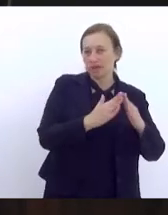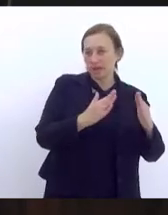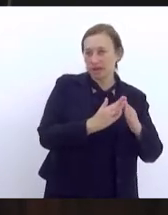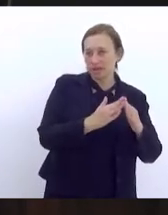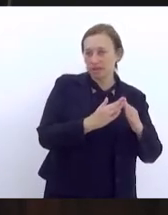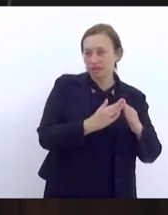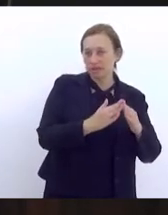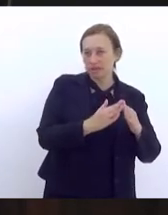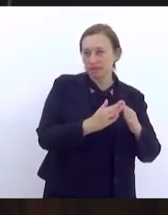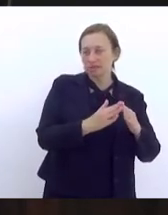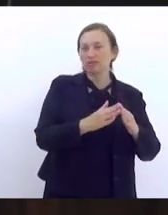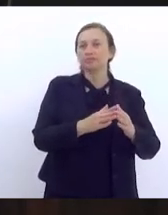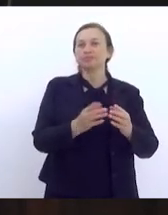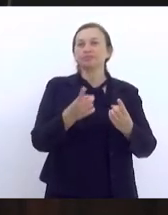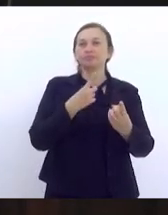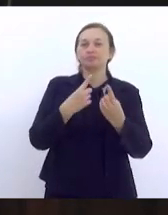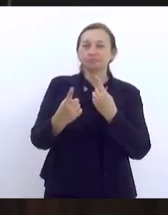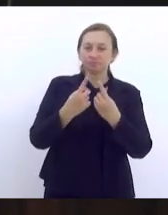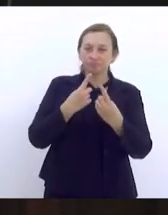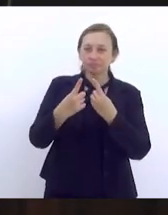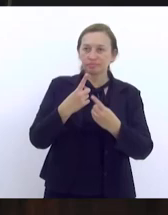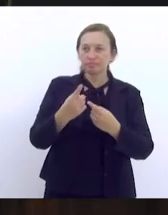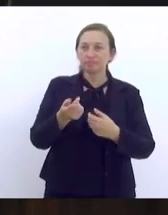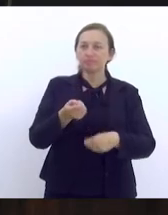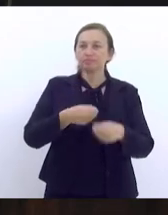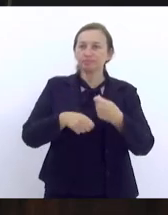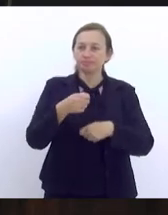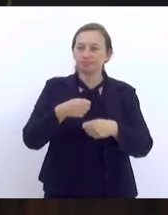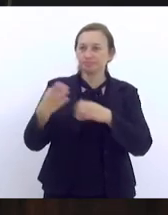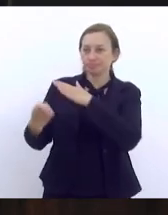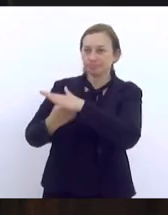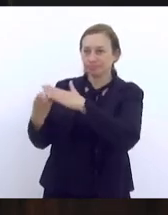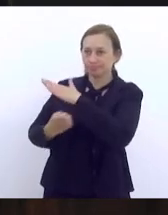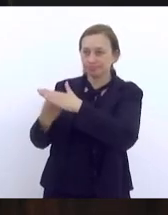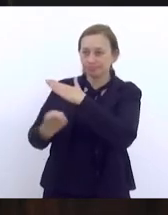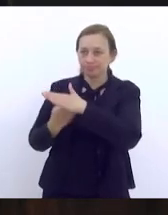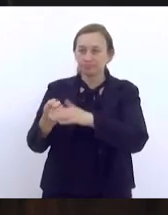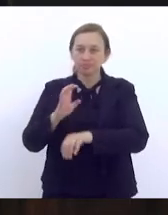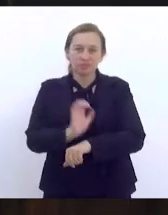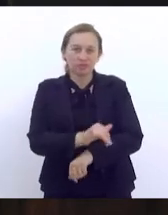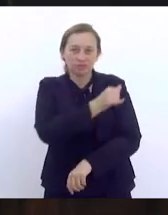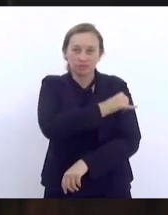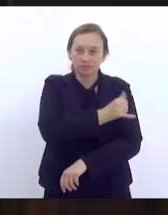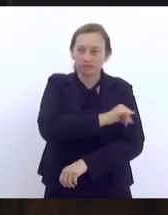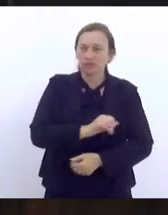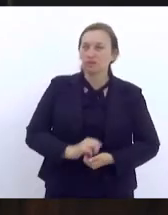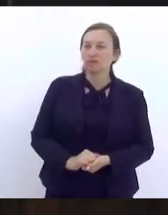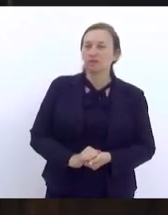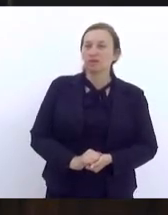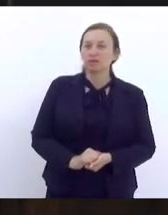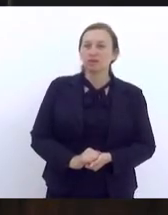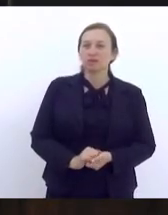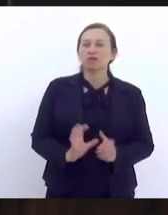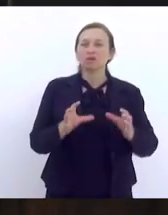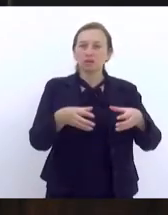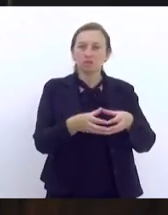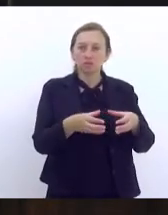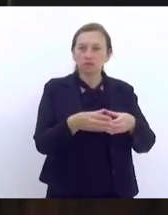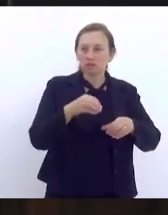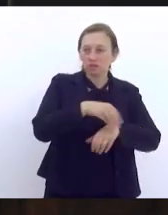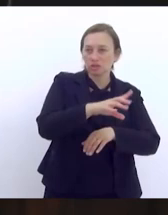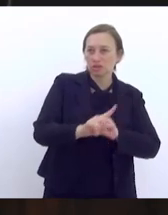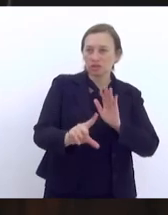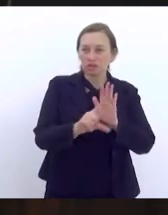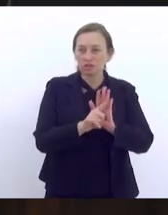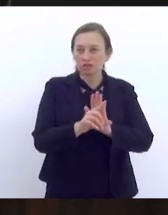nas rodovias administradas por empresas concessionárias do Estado do Rio de Janeiro para os seres da comissão de indicação